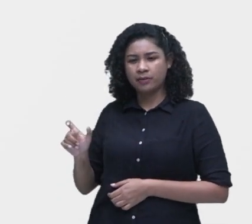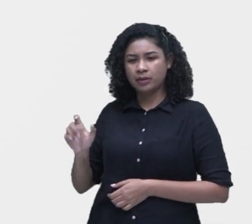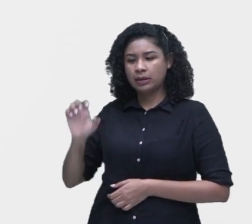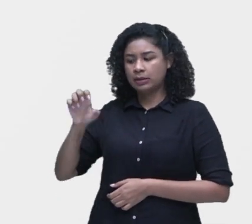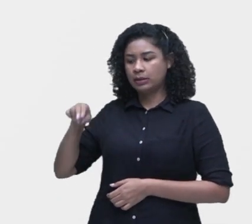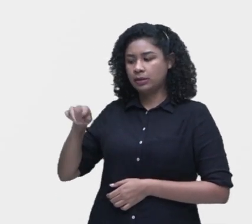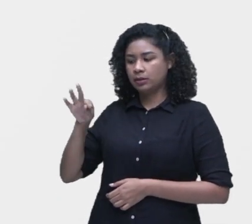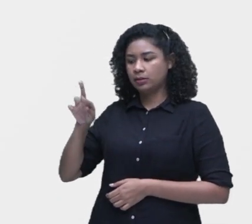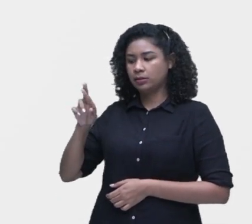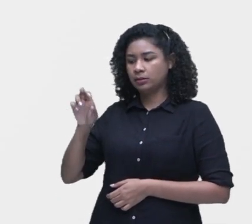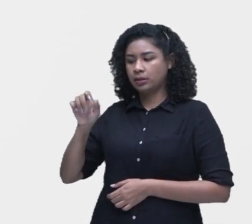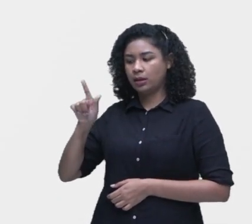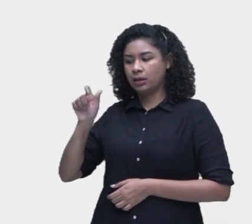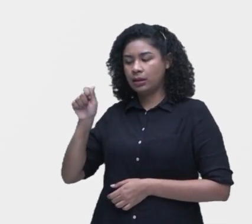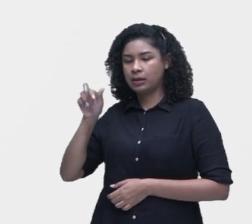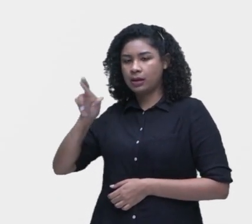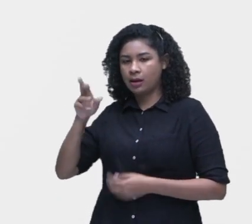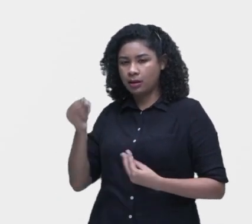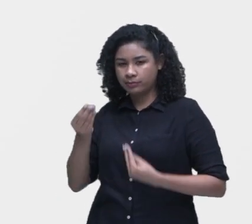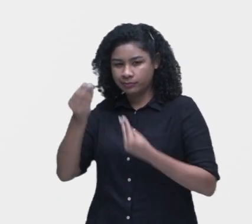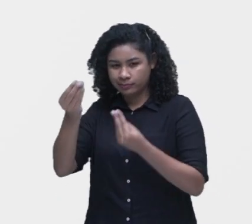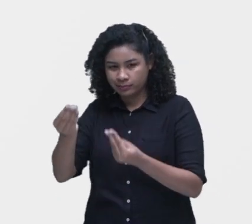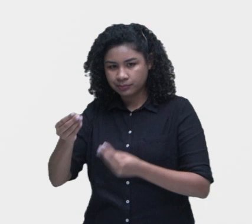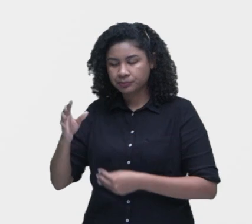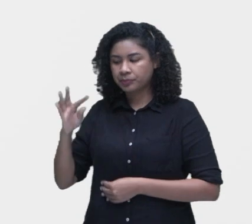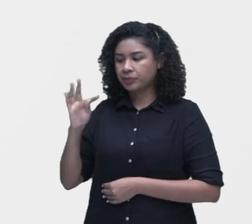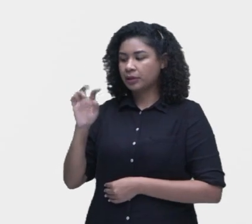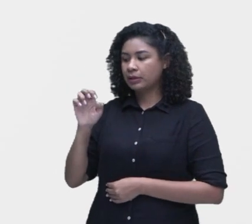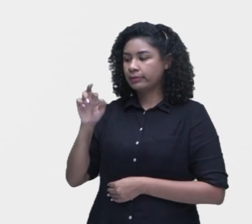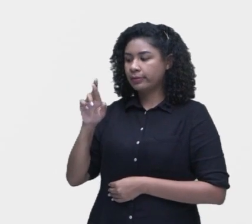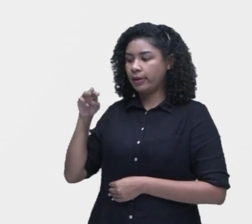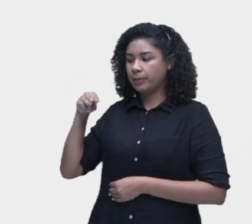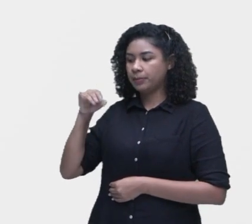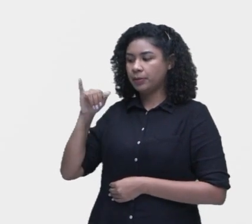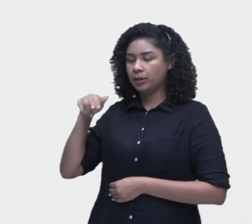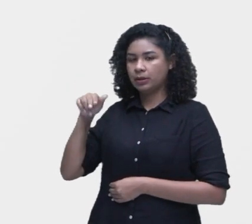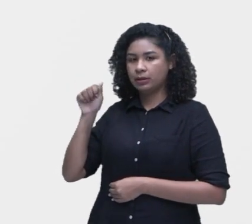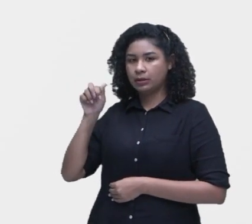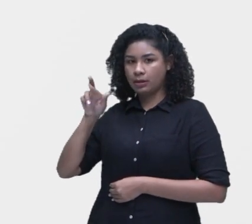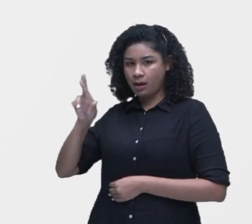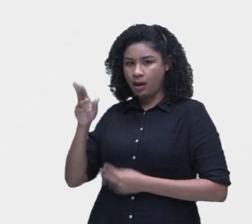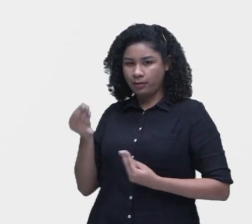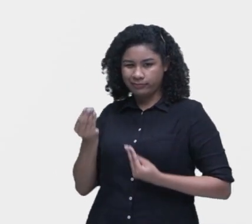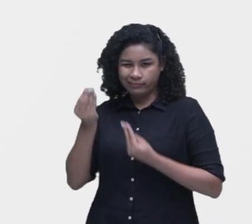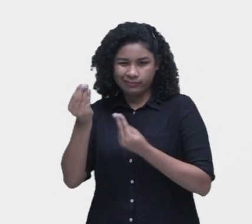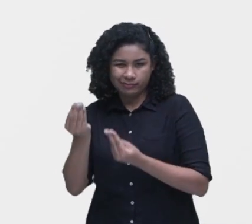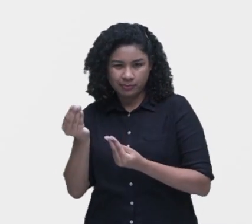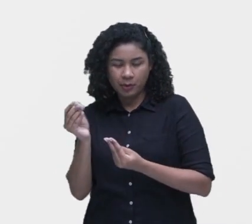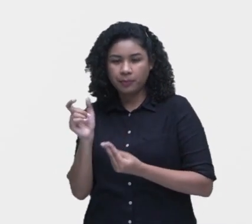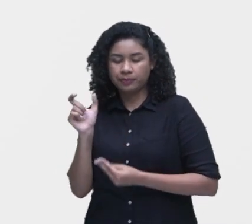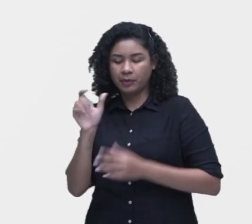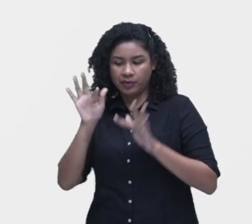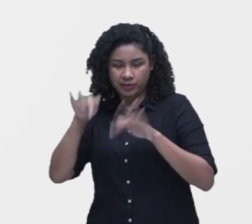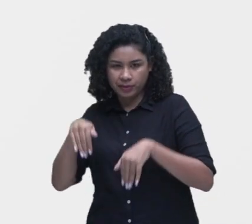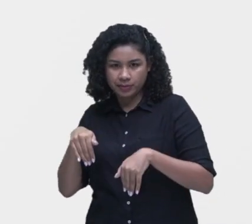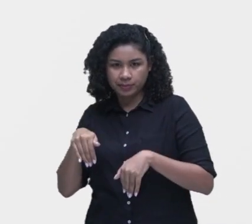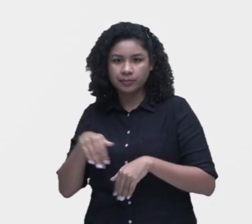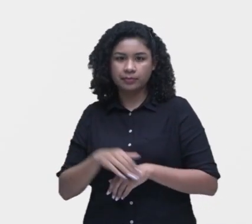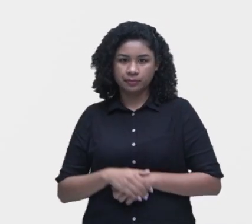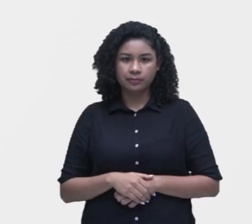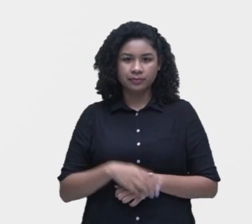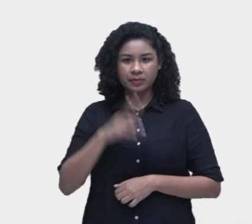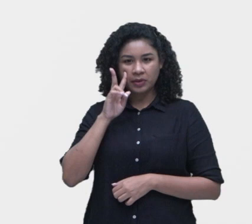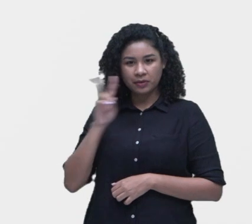Então, na frase A, temos o verbo entregar no futuro do presente, né? Que é o verbo